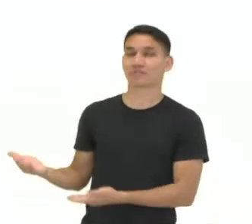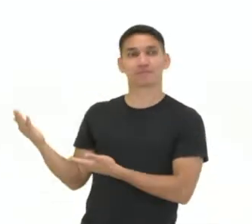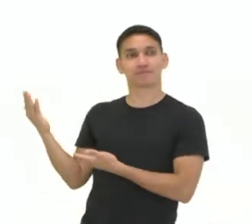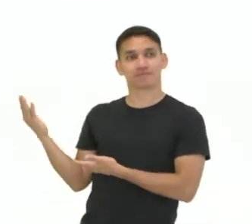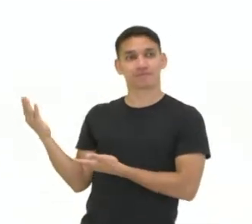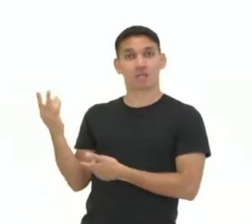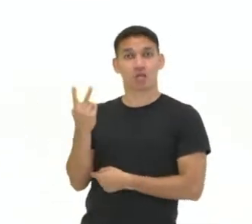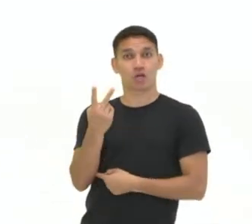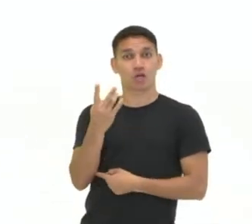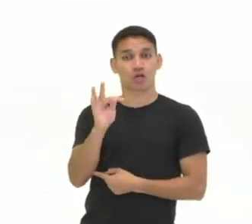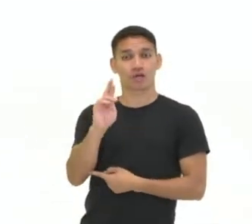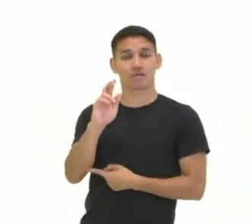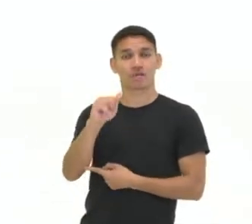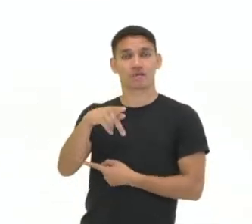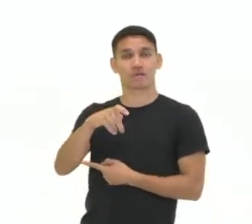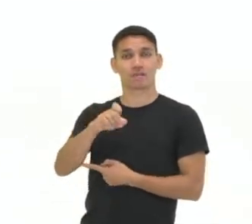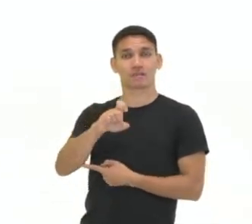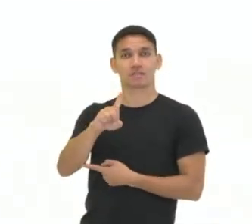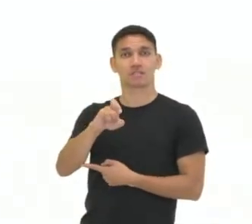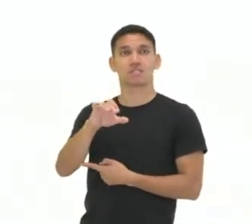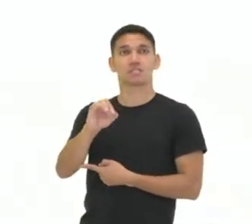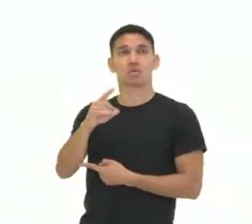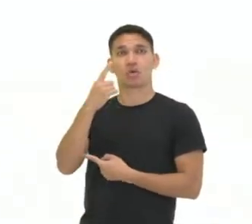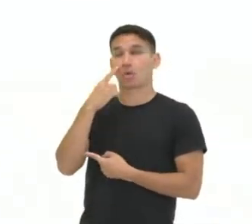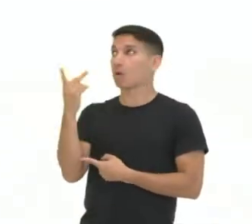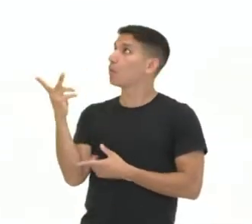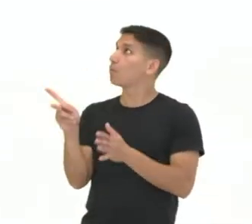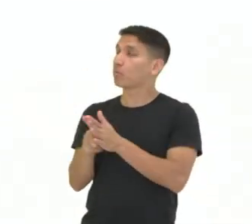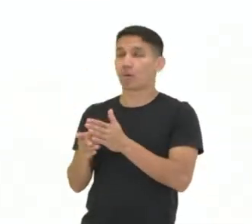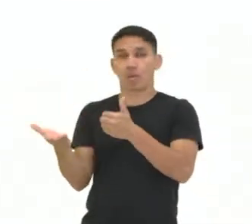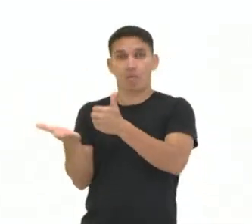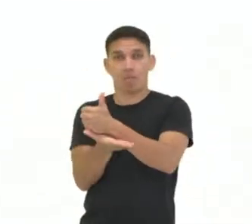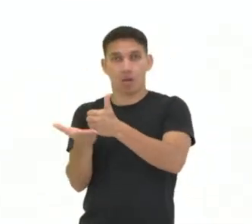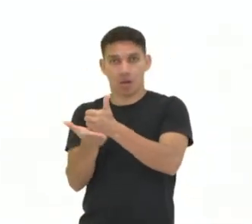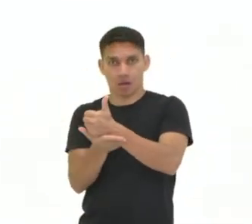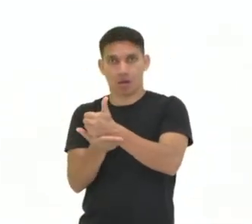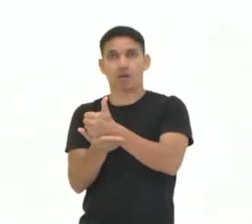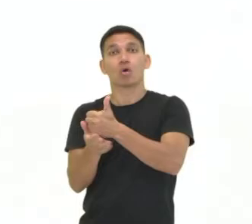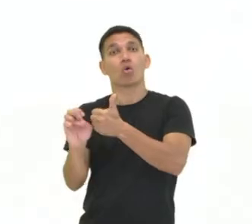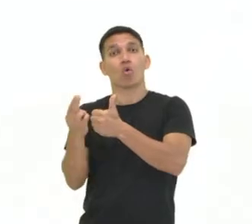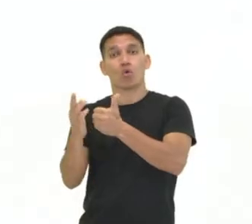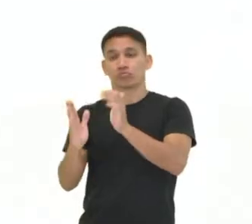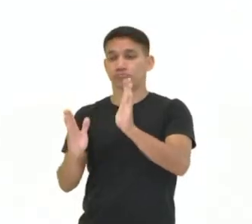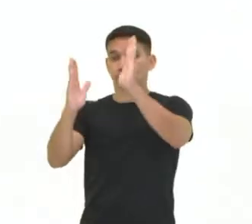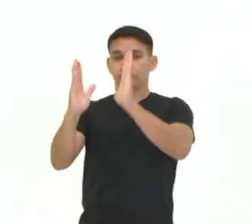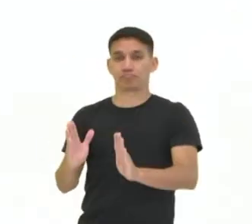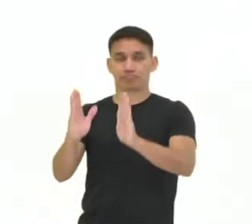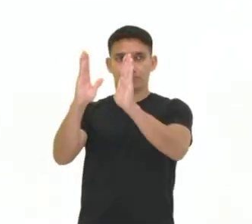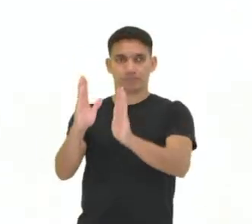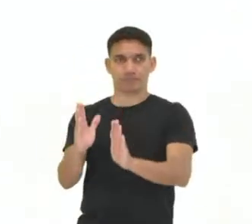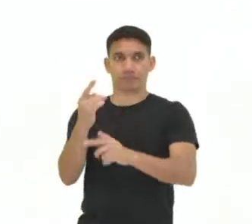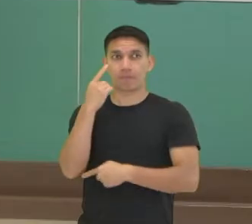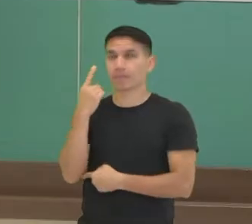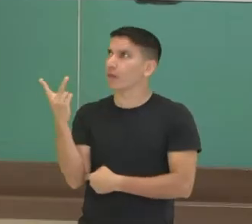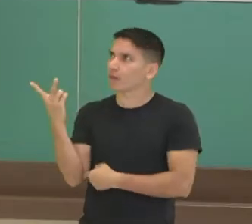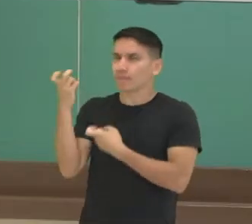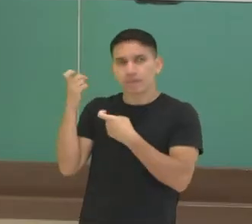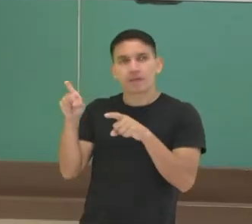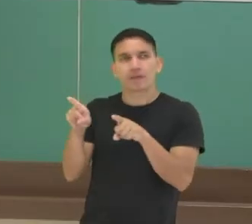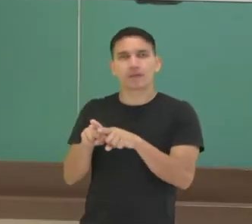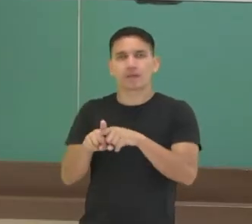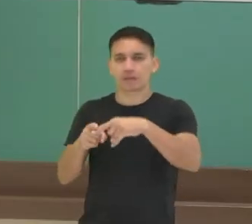tem aqui dois trapézios, né? Com as bases na horizontal, com as bases na vertical. Tá? Repare, nesse